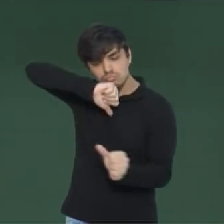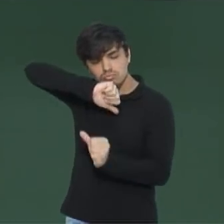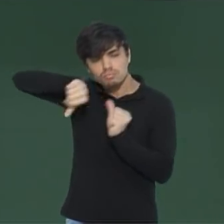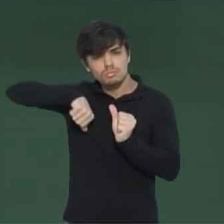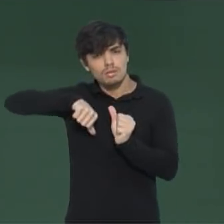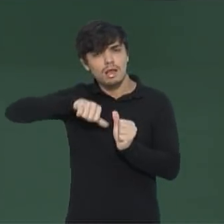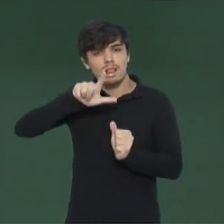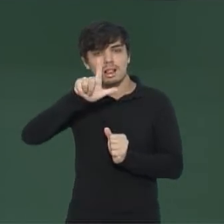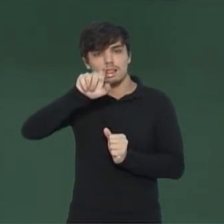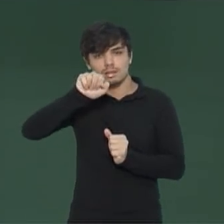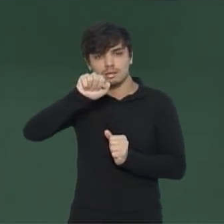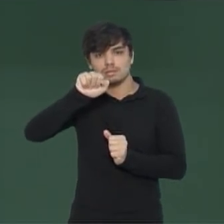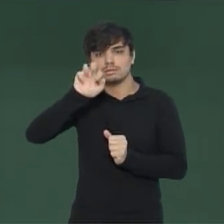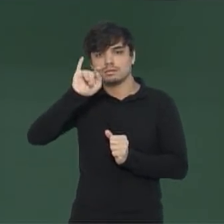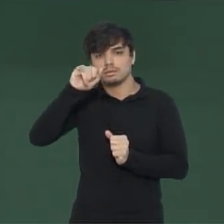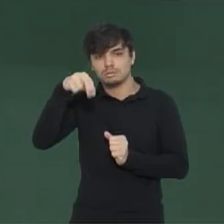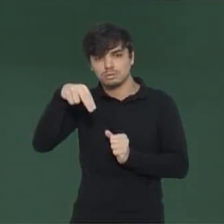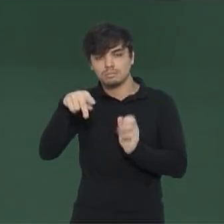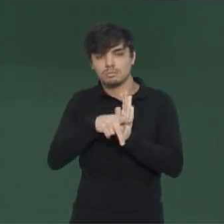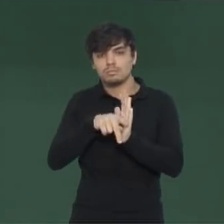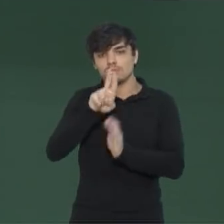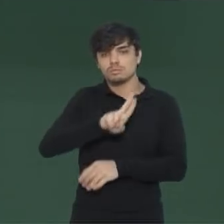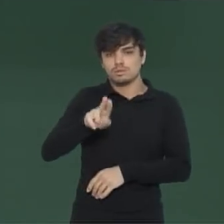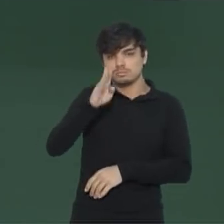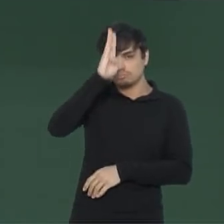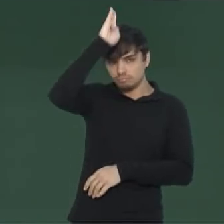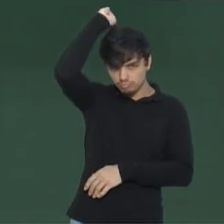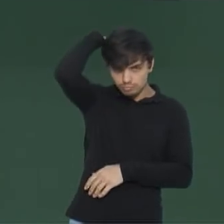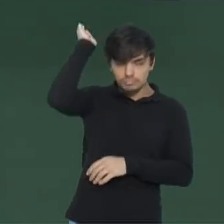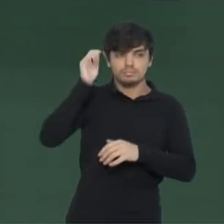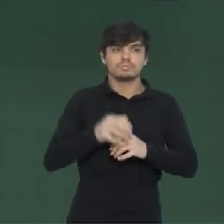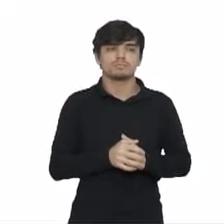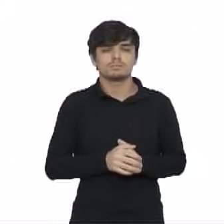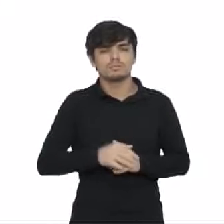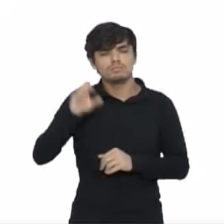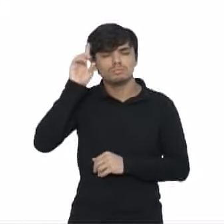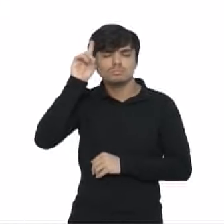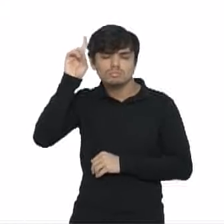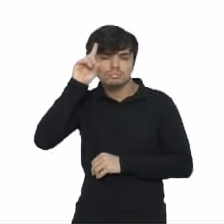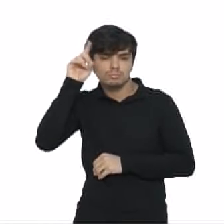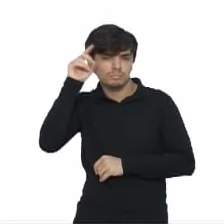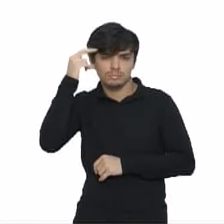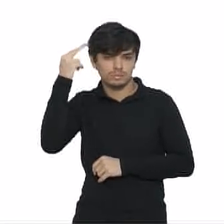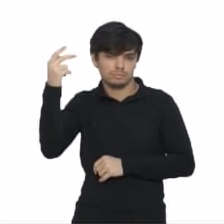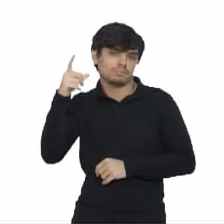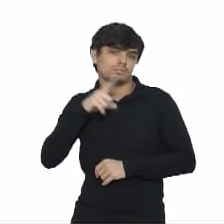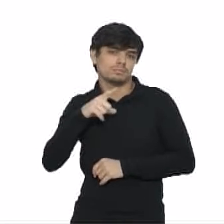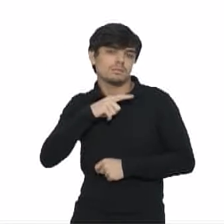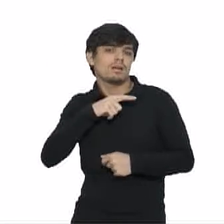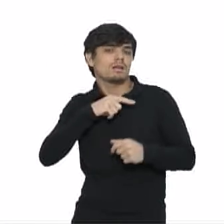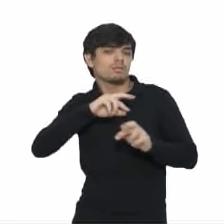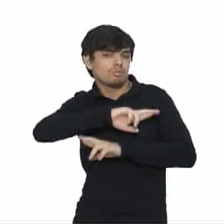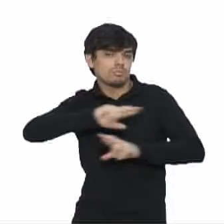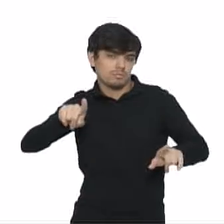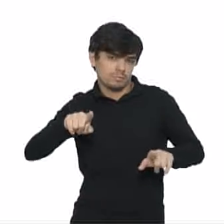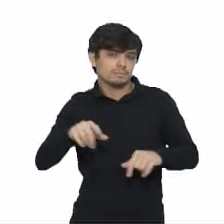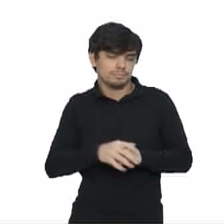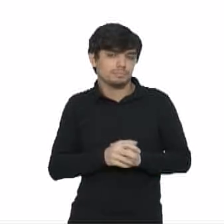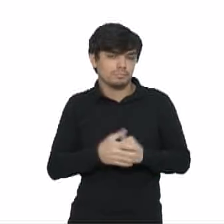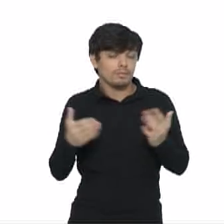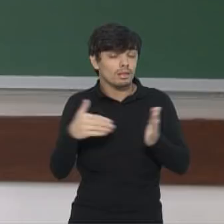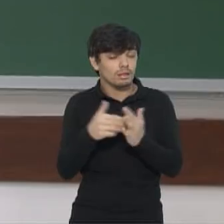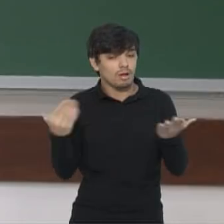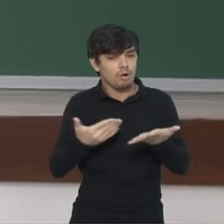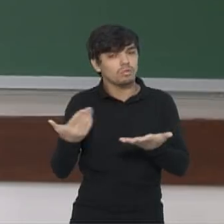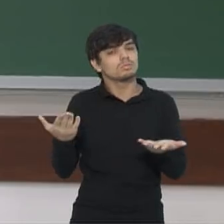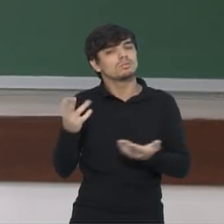língua latim falada pelos romanos. No dia a dia, então, pessoal, havia uma diferença, é óbvio. Até nós falamos um pouco diferente no